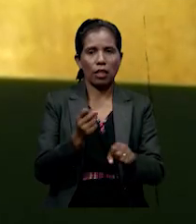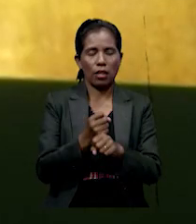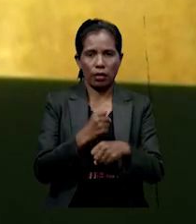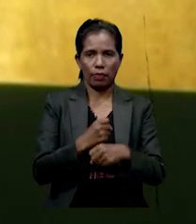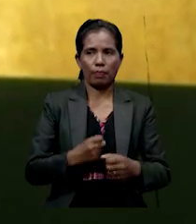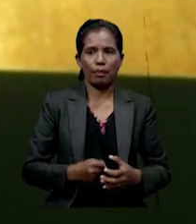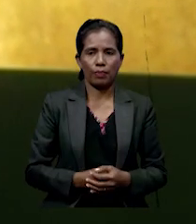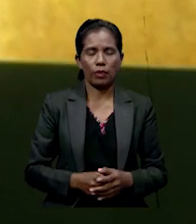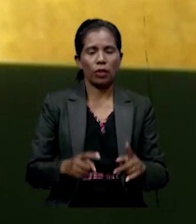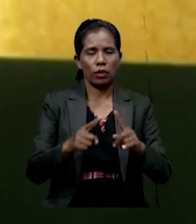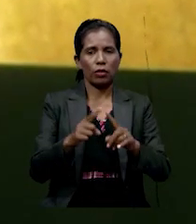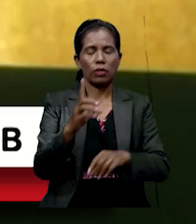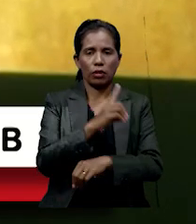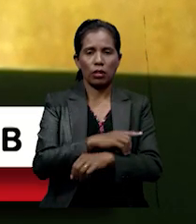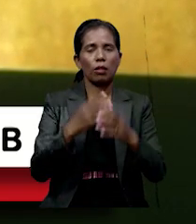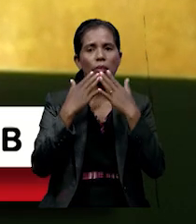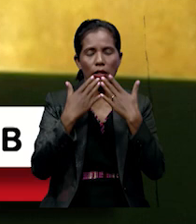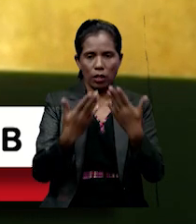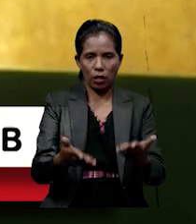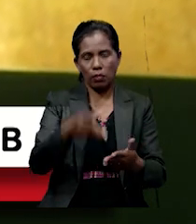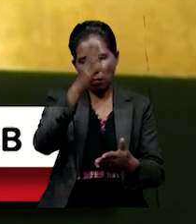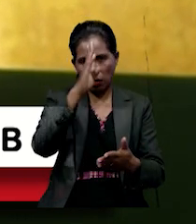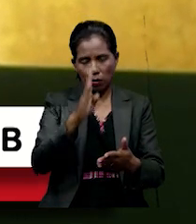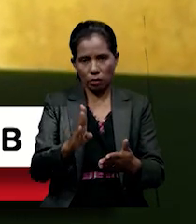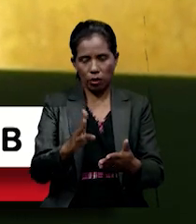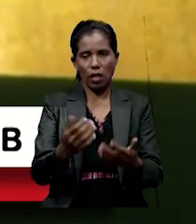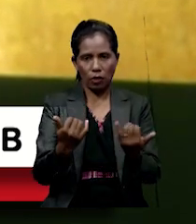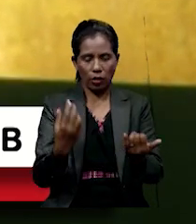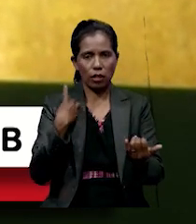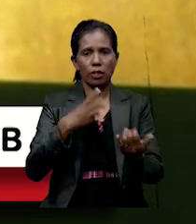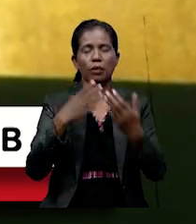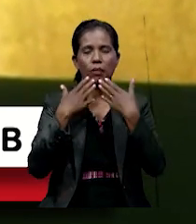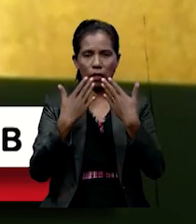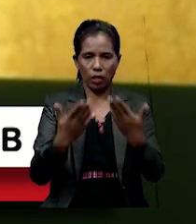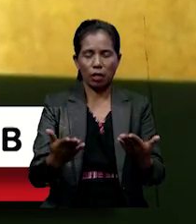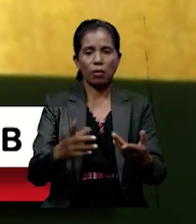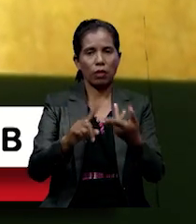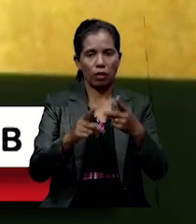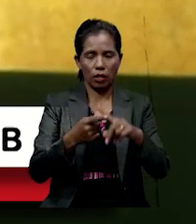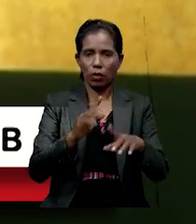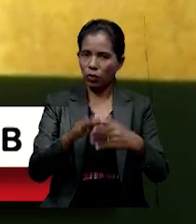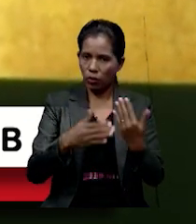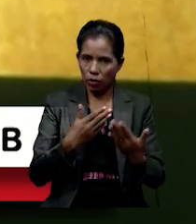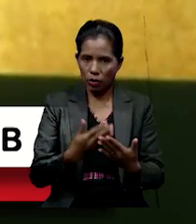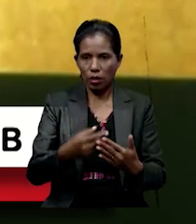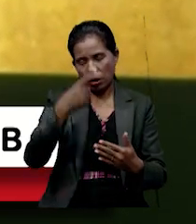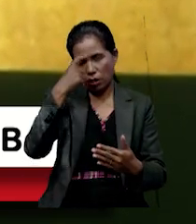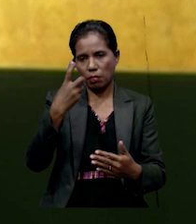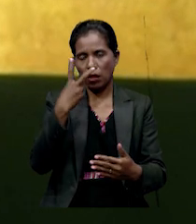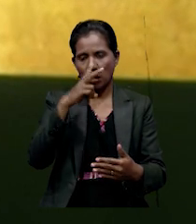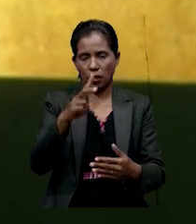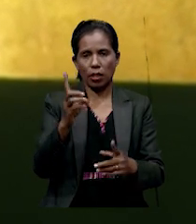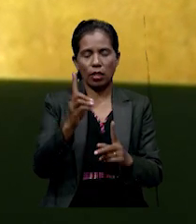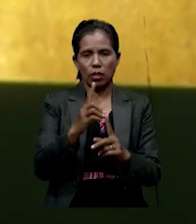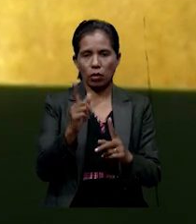Oh, itu obrigado Bapak Roma, agora itu obrigado Bapak Malu, tambah re, kuskeres dia